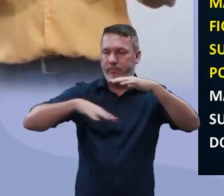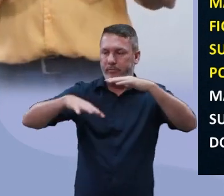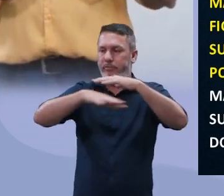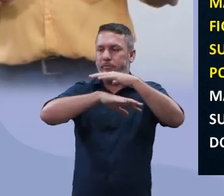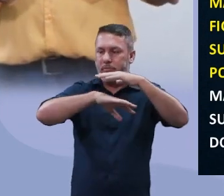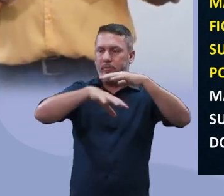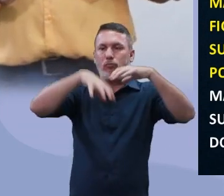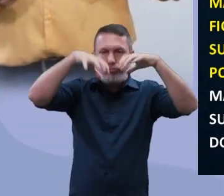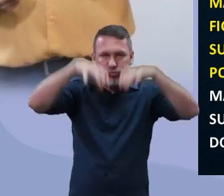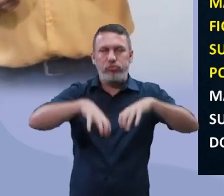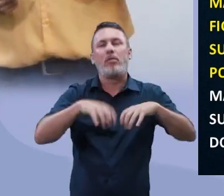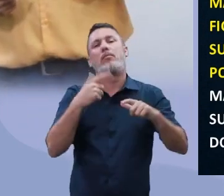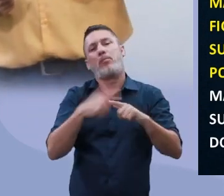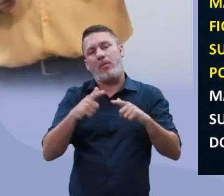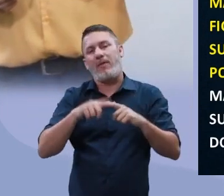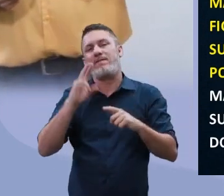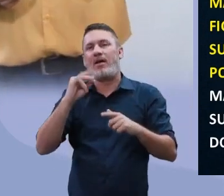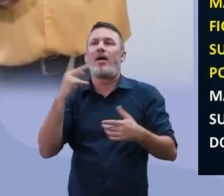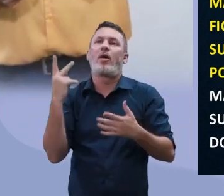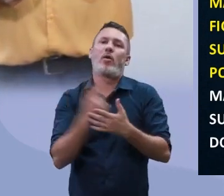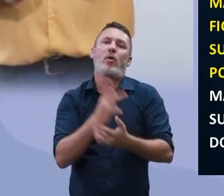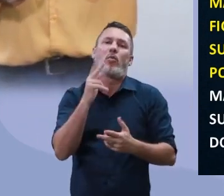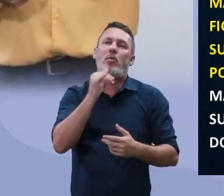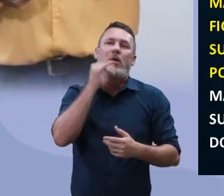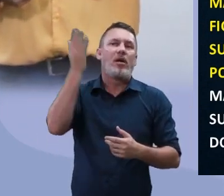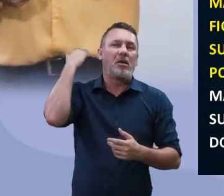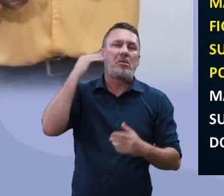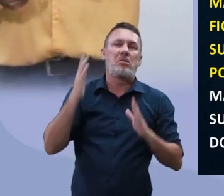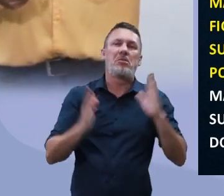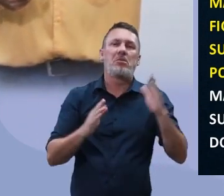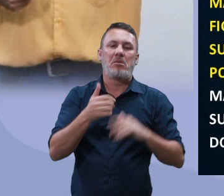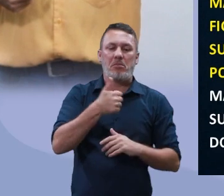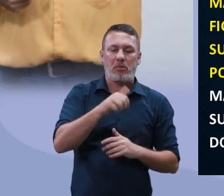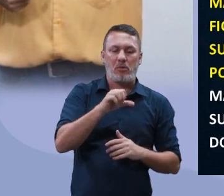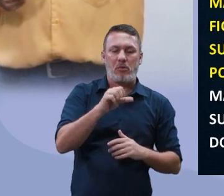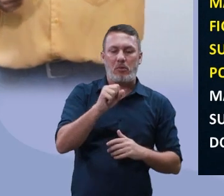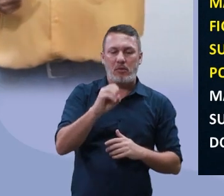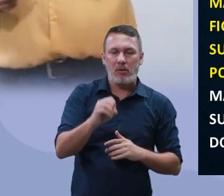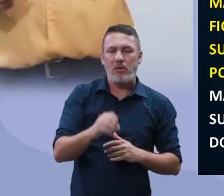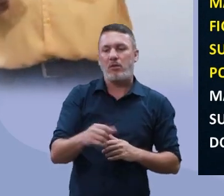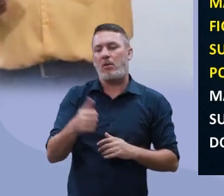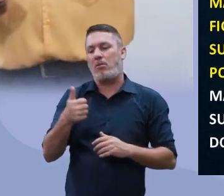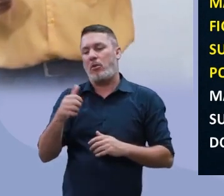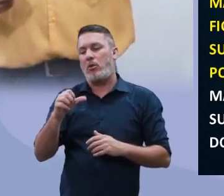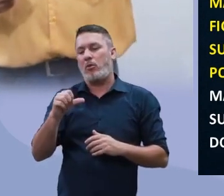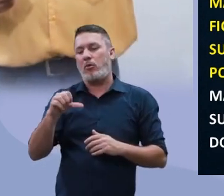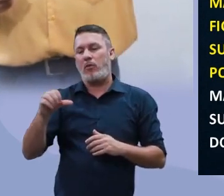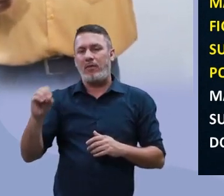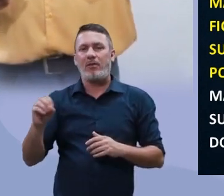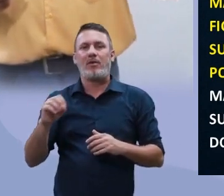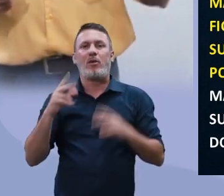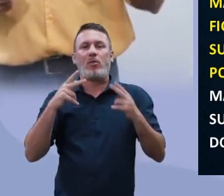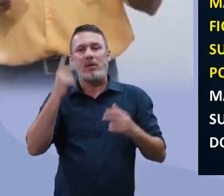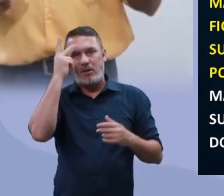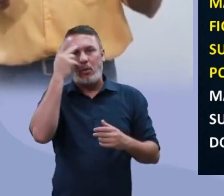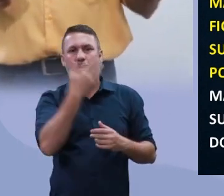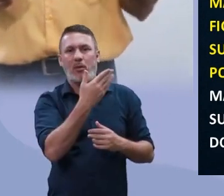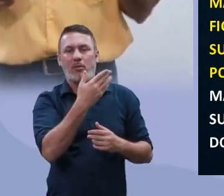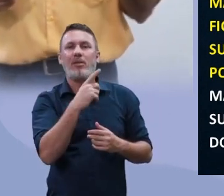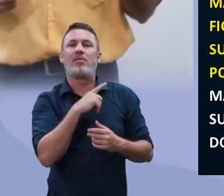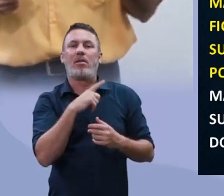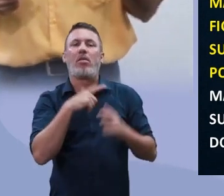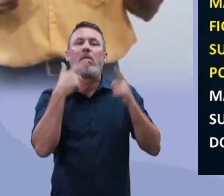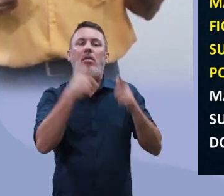quando você vai ter, né, problemas, né, como acontecera nos anos 80 e 90, no entorno da Grande São Paulo, né, cidades